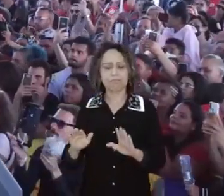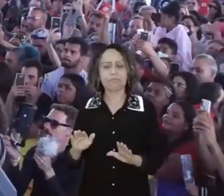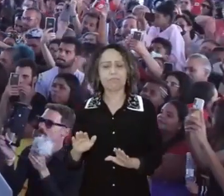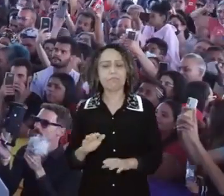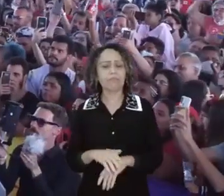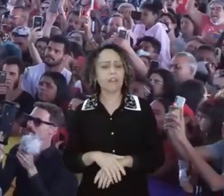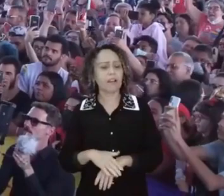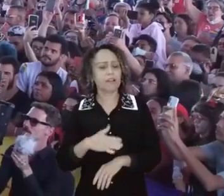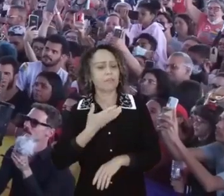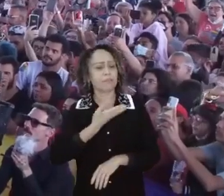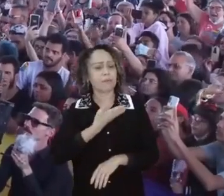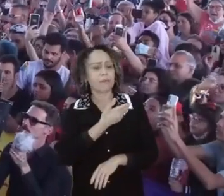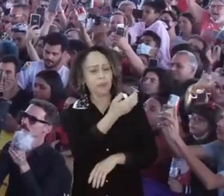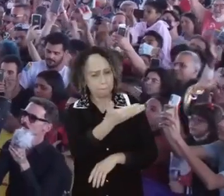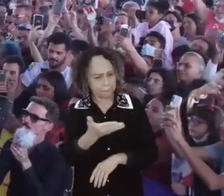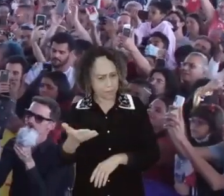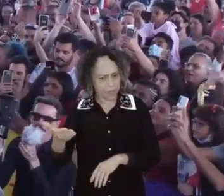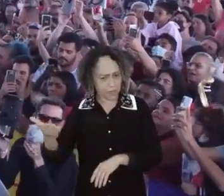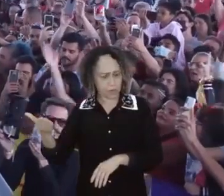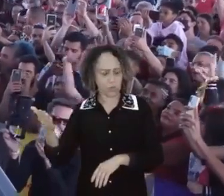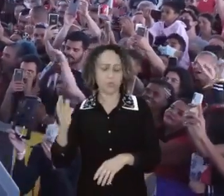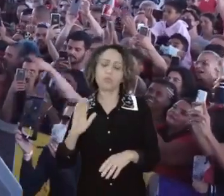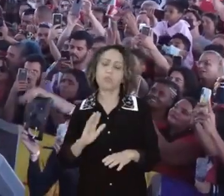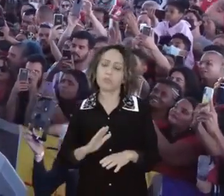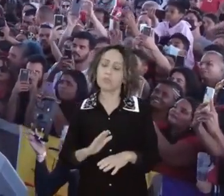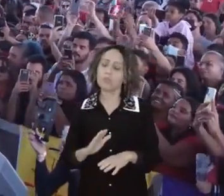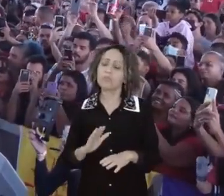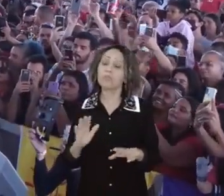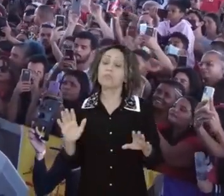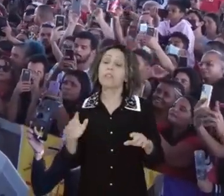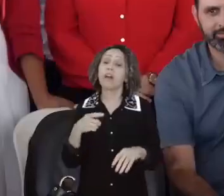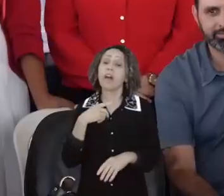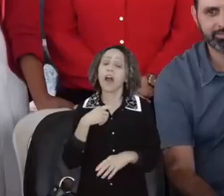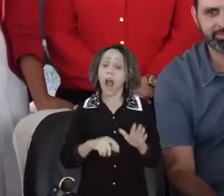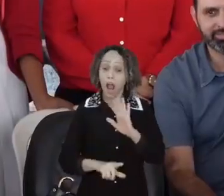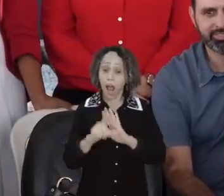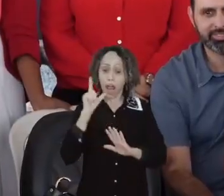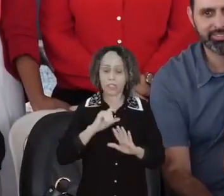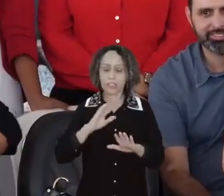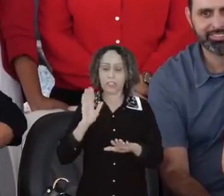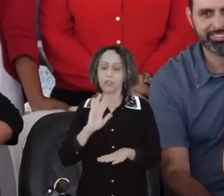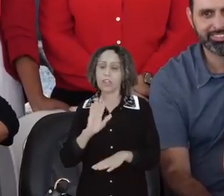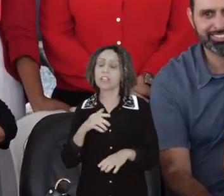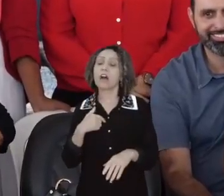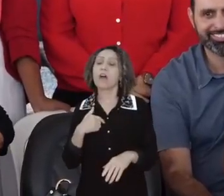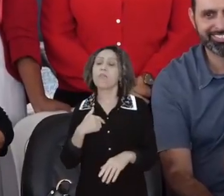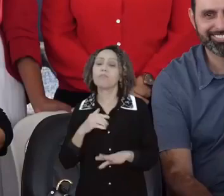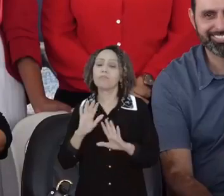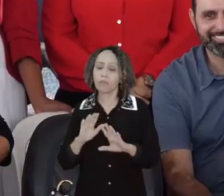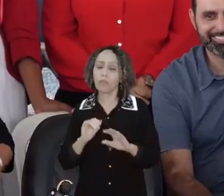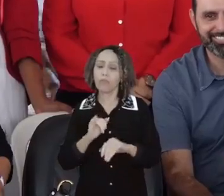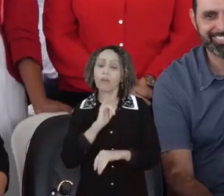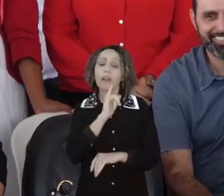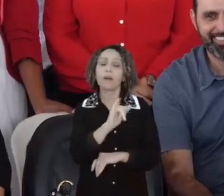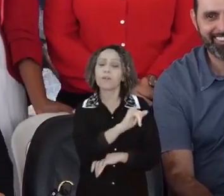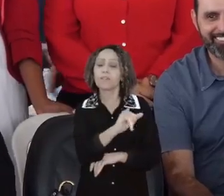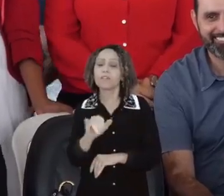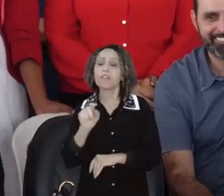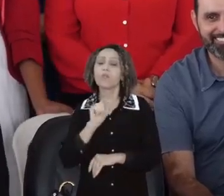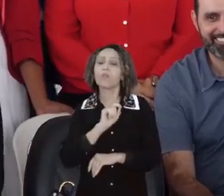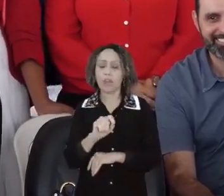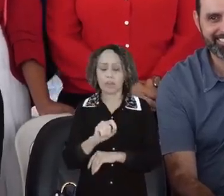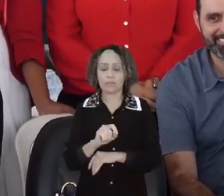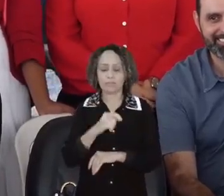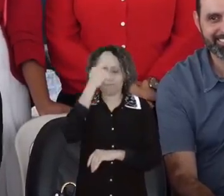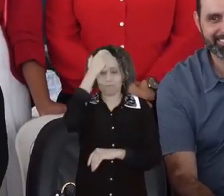vocês, dizendo para vocês que eu sou um homem